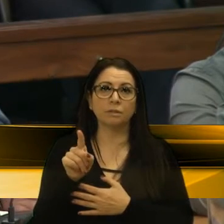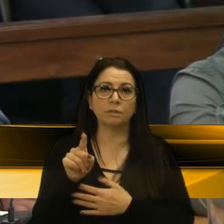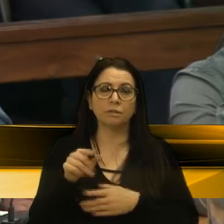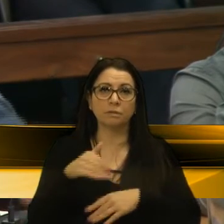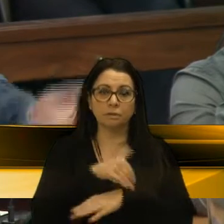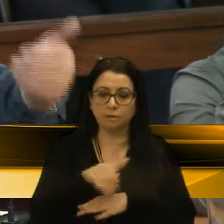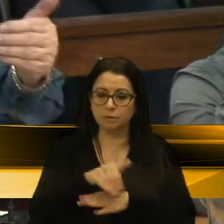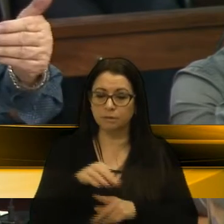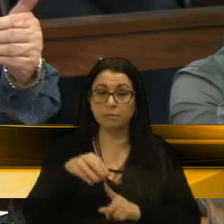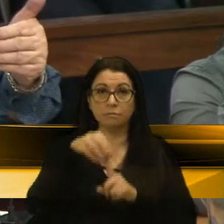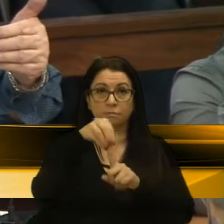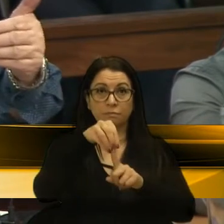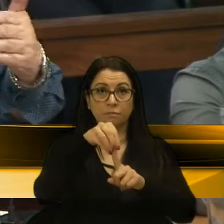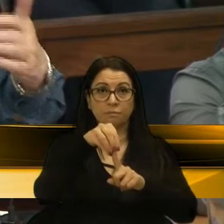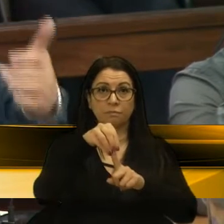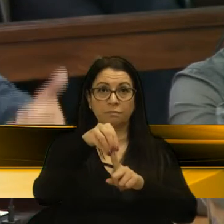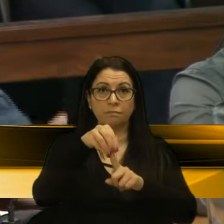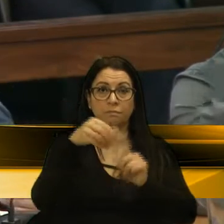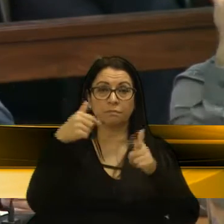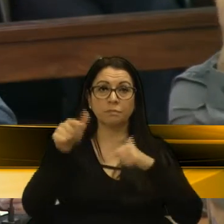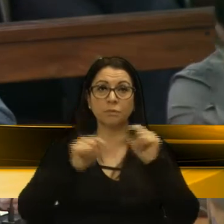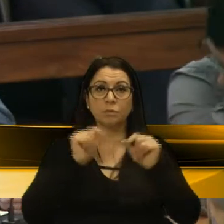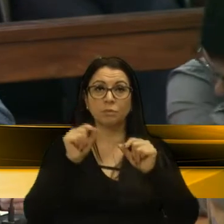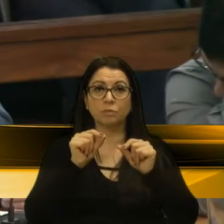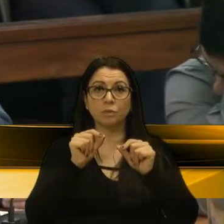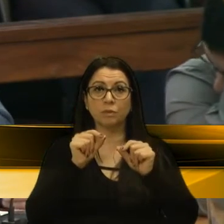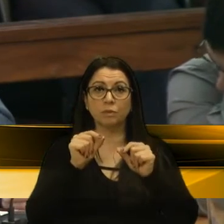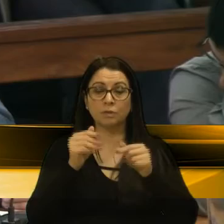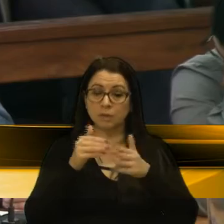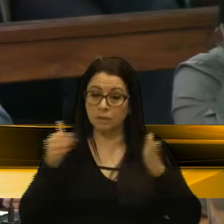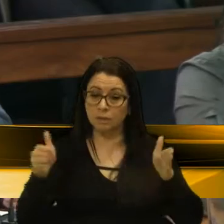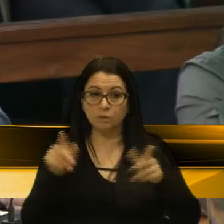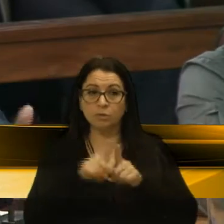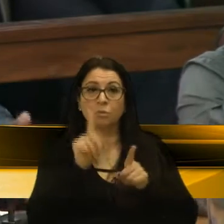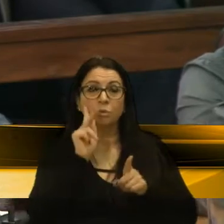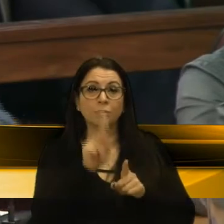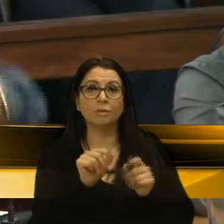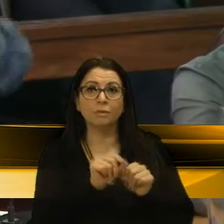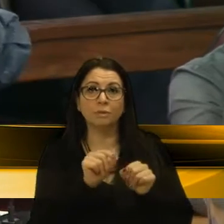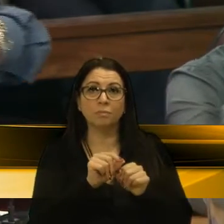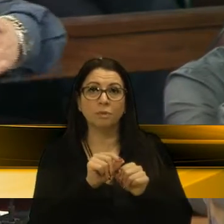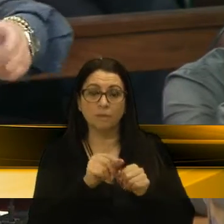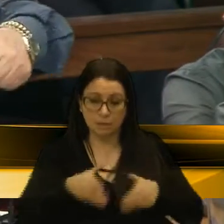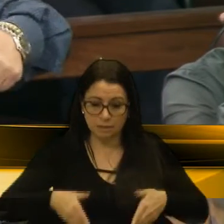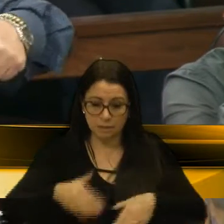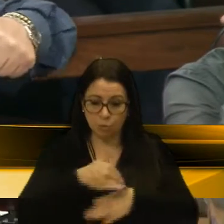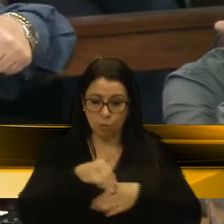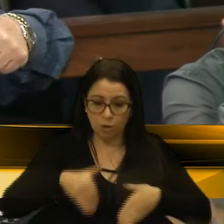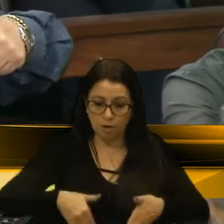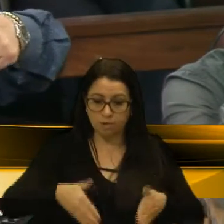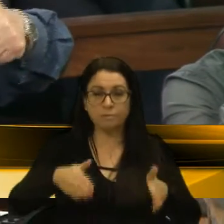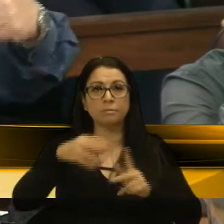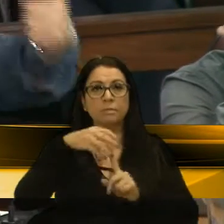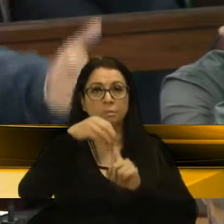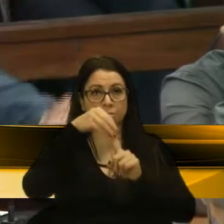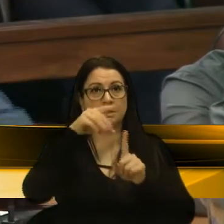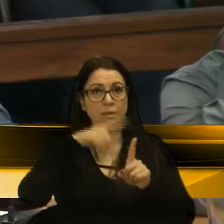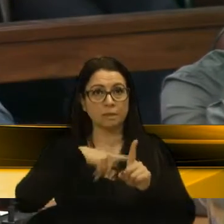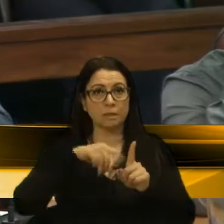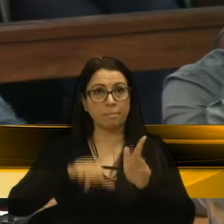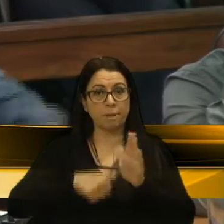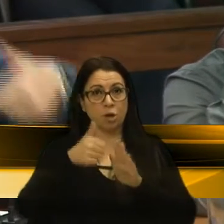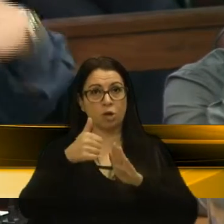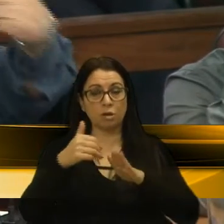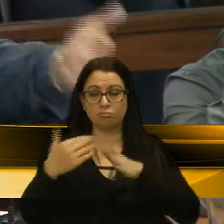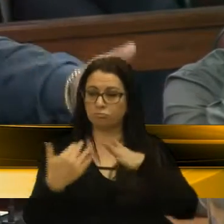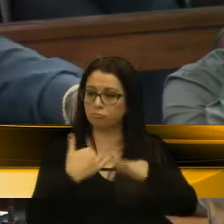principais, trabalhando a questão da densificação, até por conta de que nessas ruas principais é que existe melhor